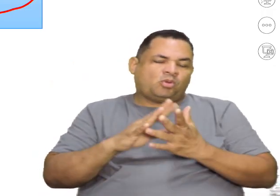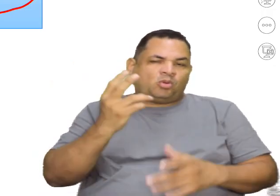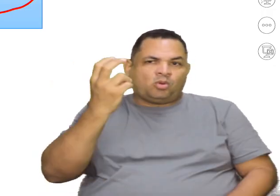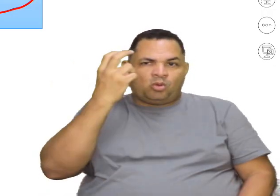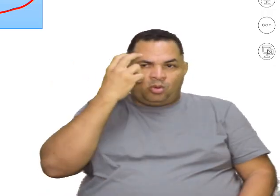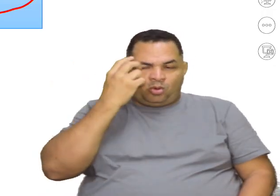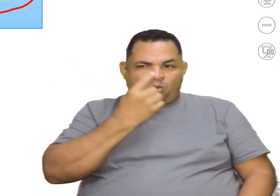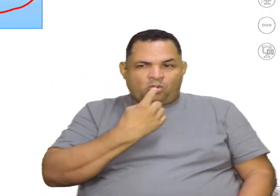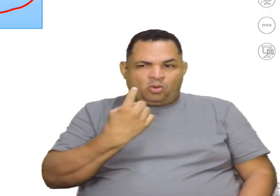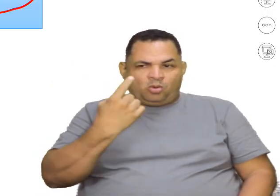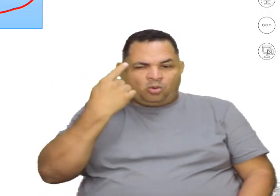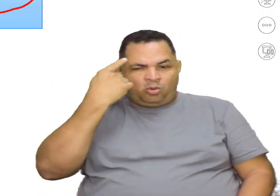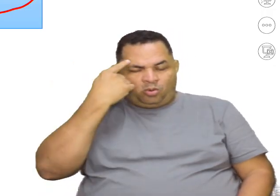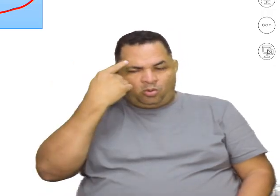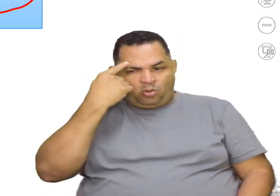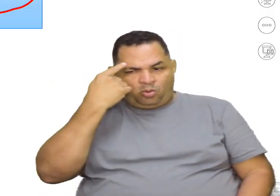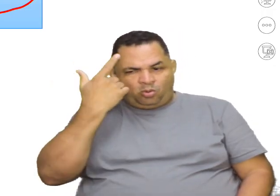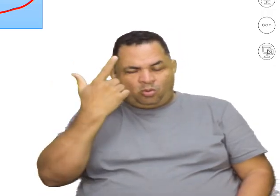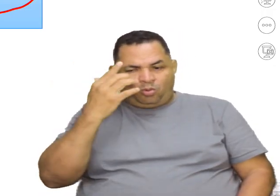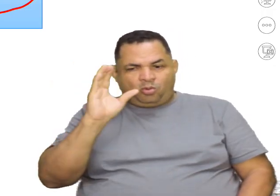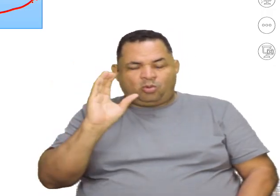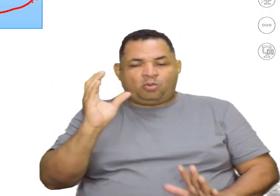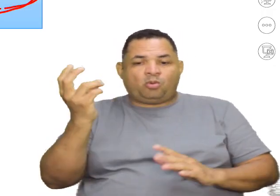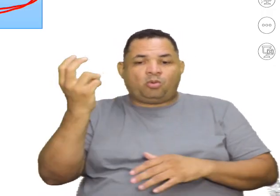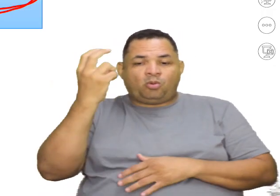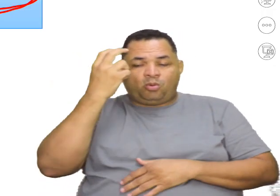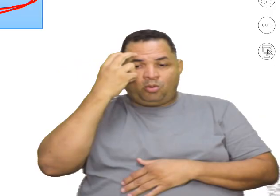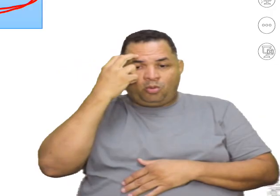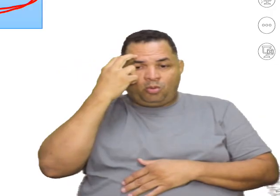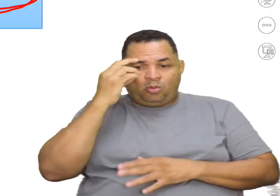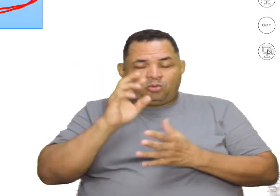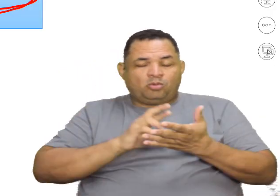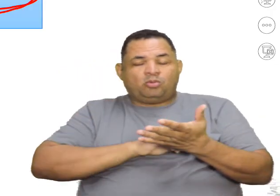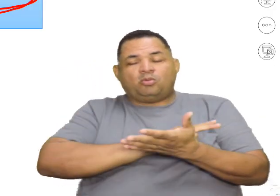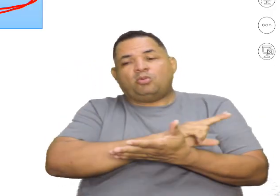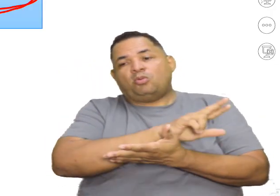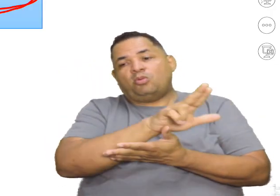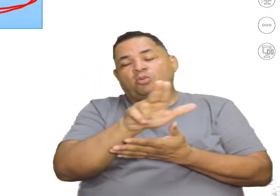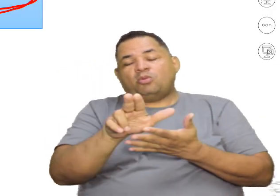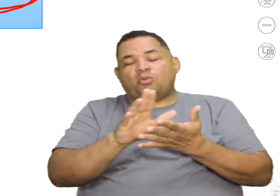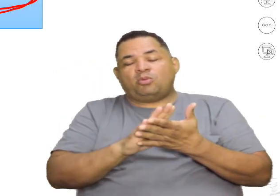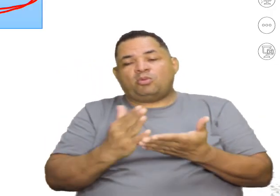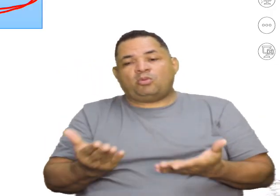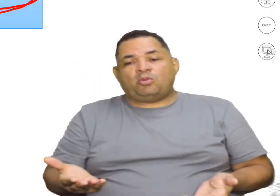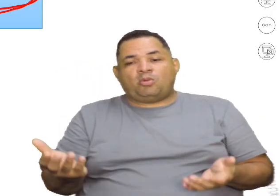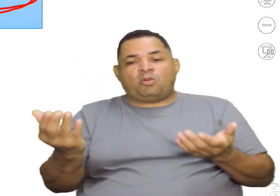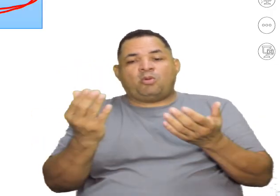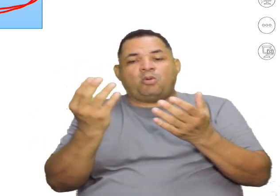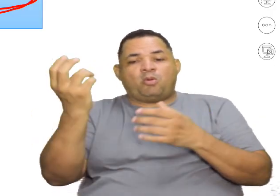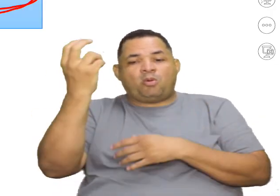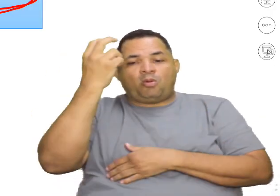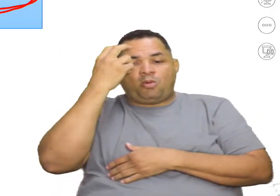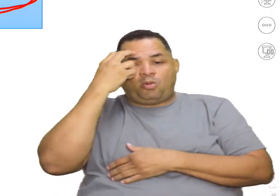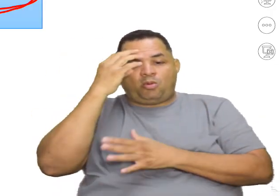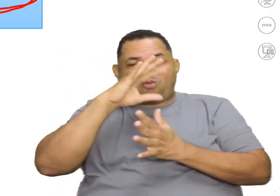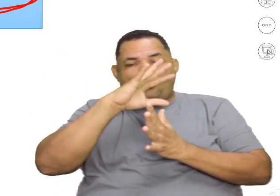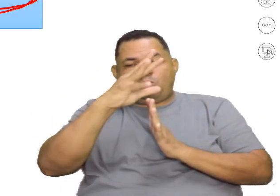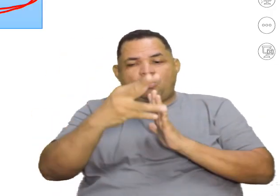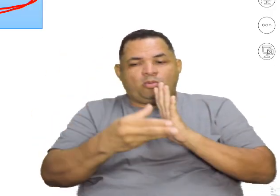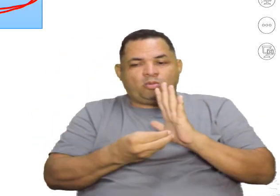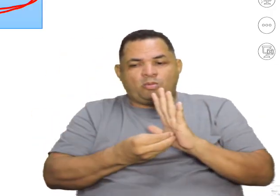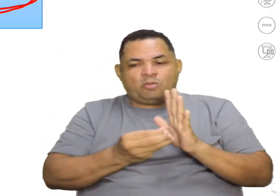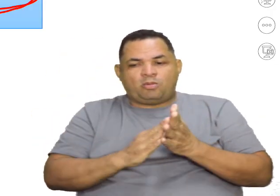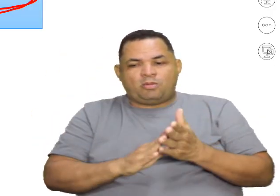já estudamos, pensar sempre culturas como plurais, né? Essa diversidade da cultura